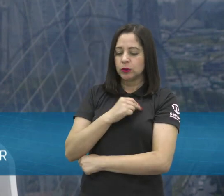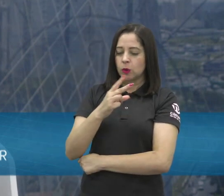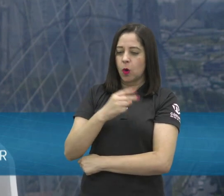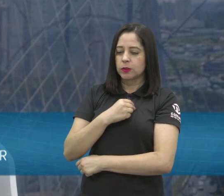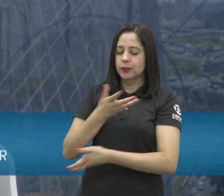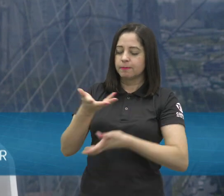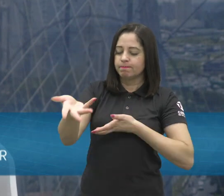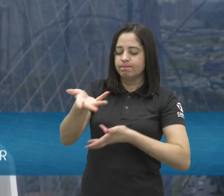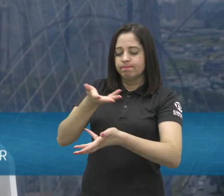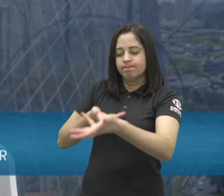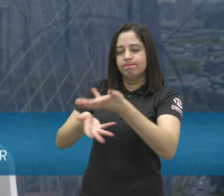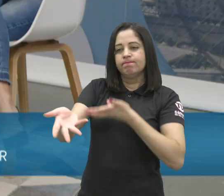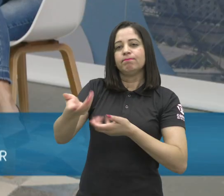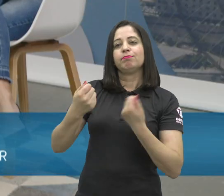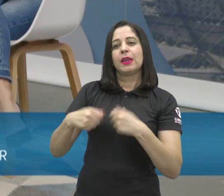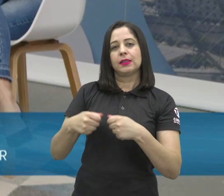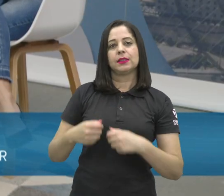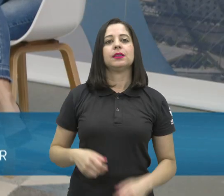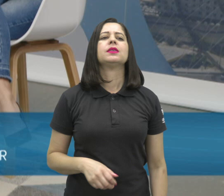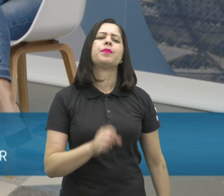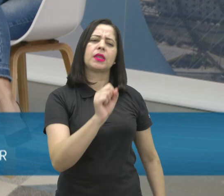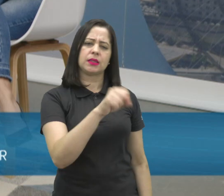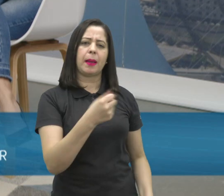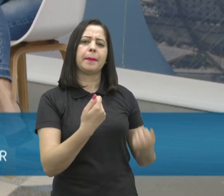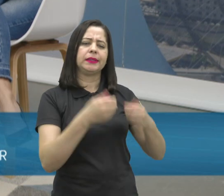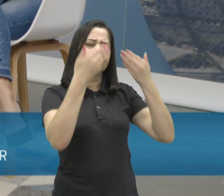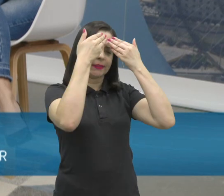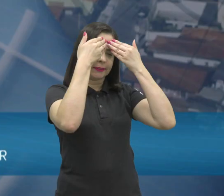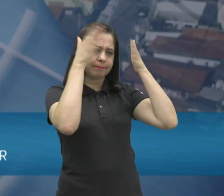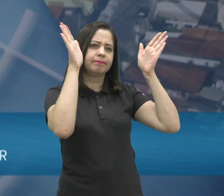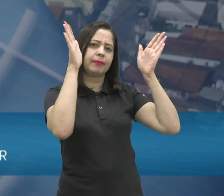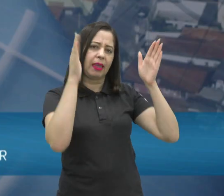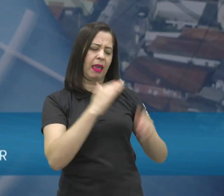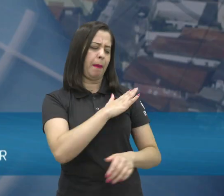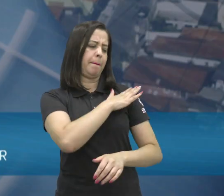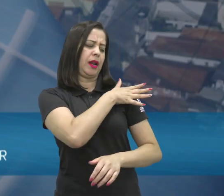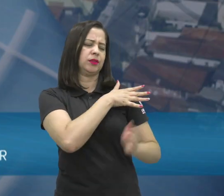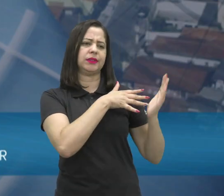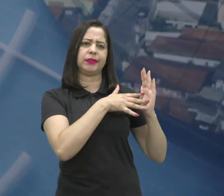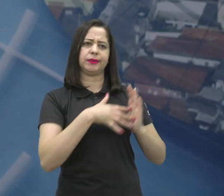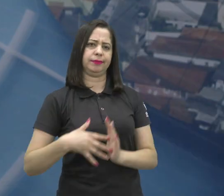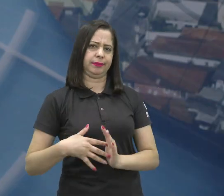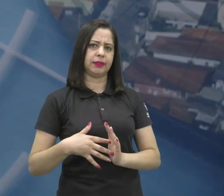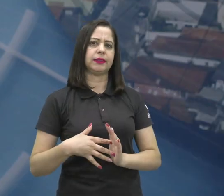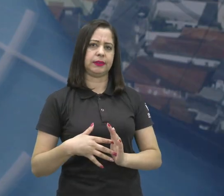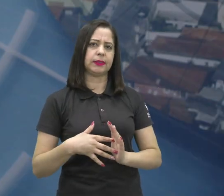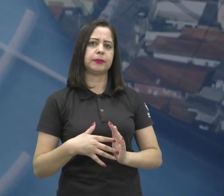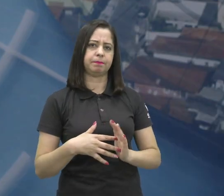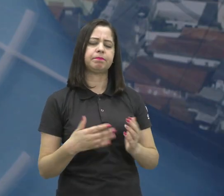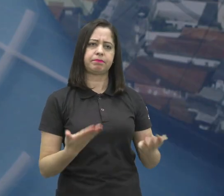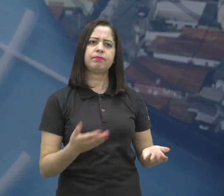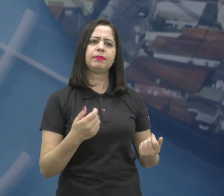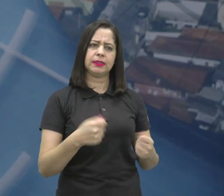transformar aí de alguma forma. Sim, e para isso tem de abrir a mente, né? Sim. E realmente sem preconceitos, né? Se